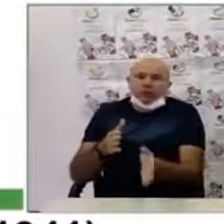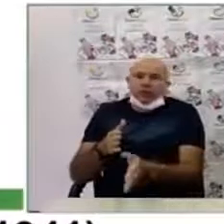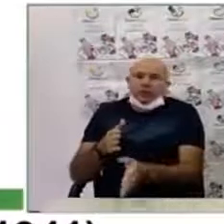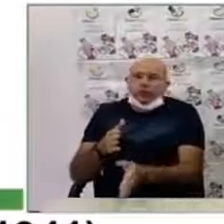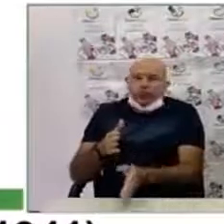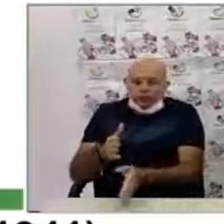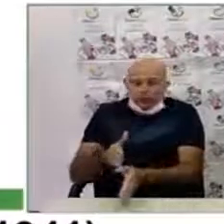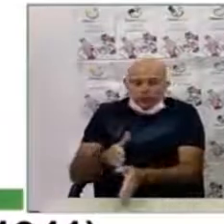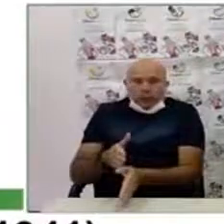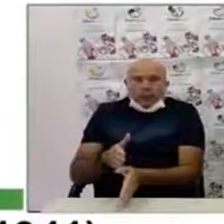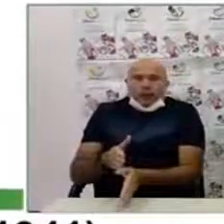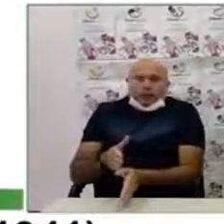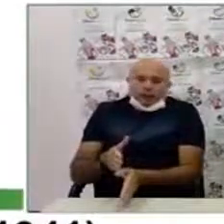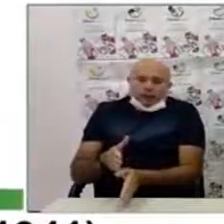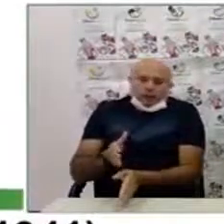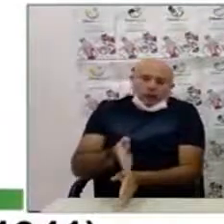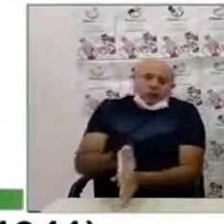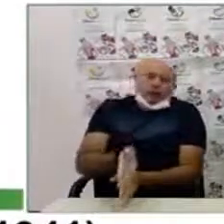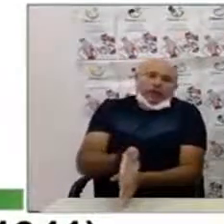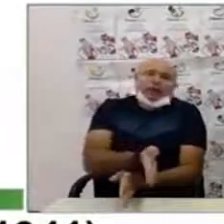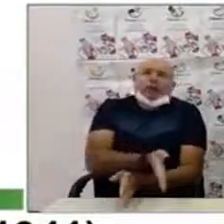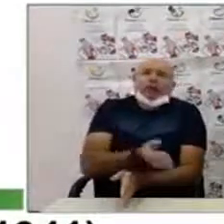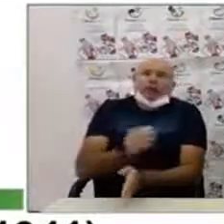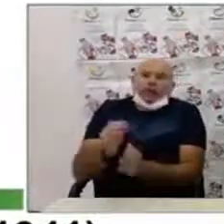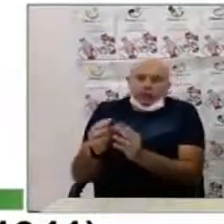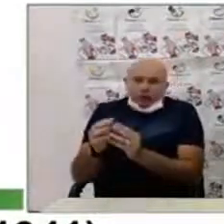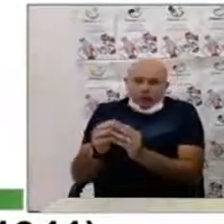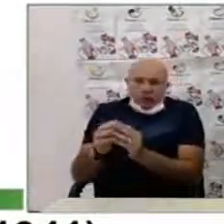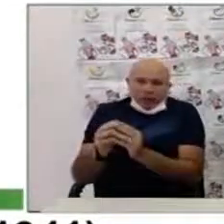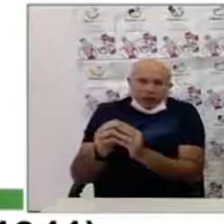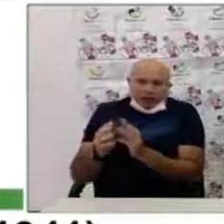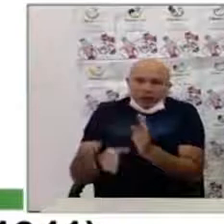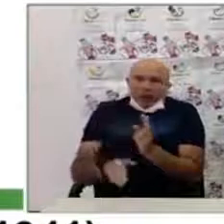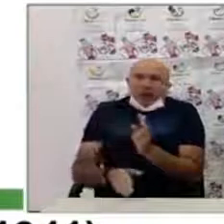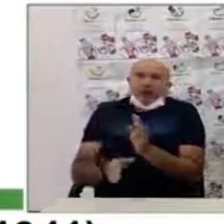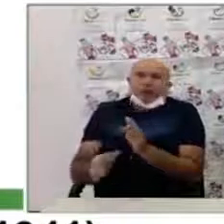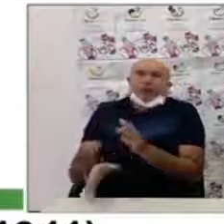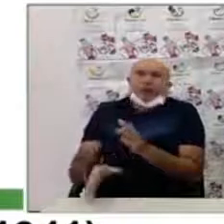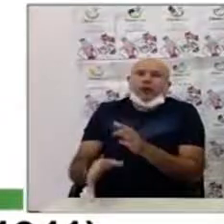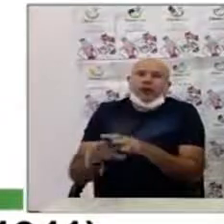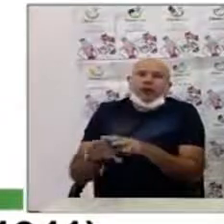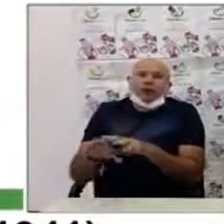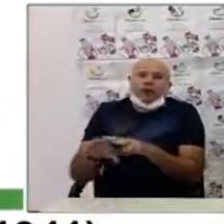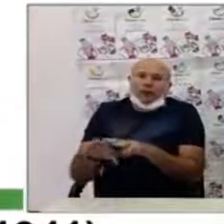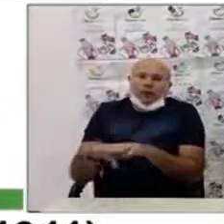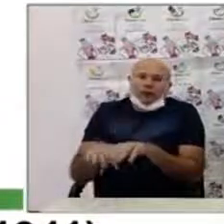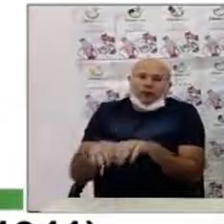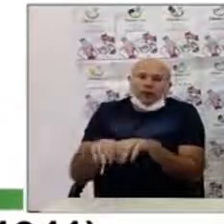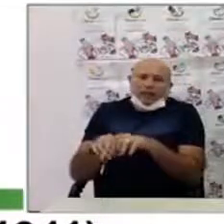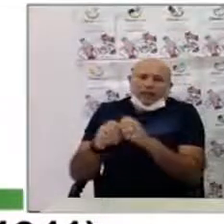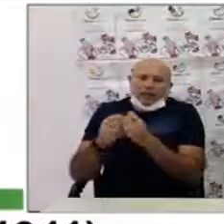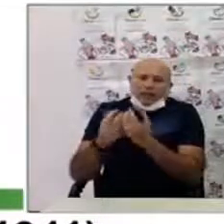Dalton, veio para Thomson. Thomson já aprimorou o modelo atômico de Dalton. Aí veio Rutherford e